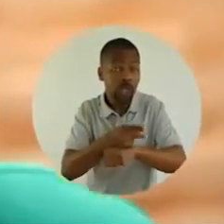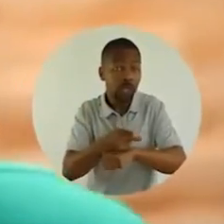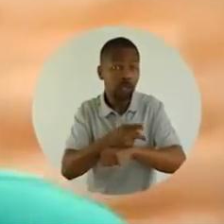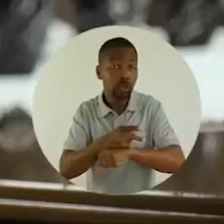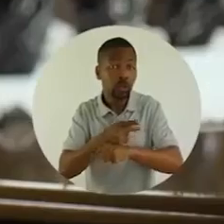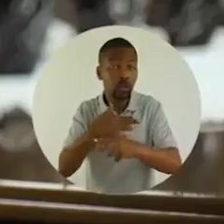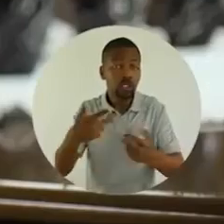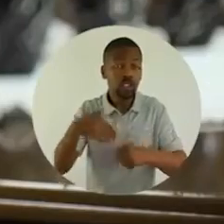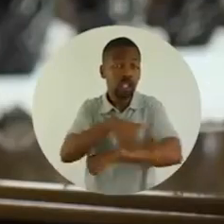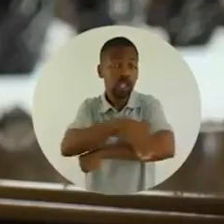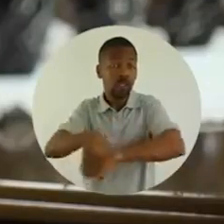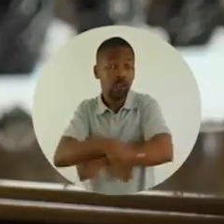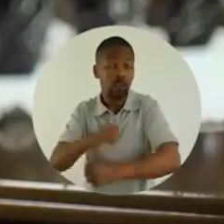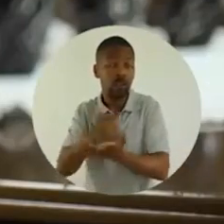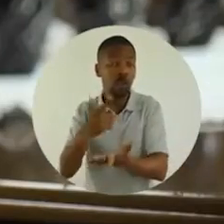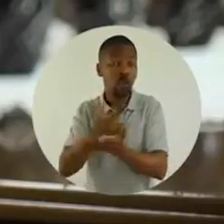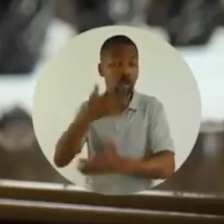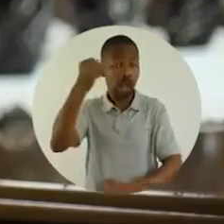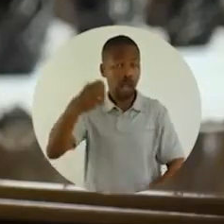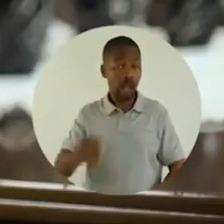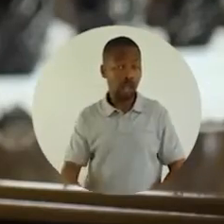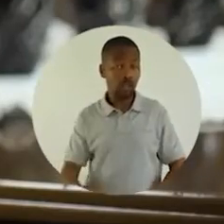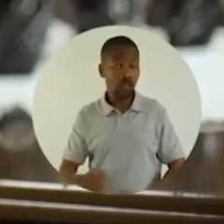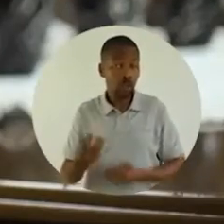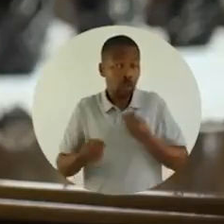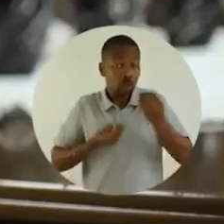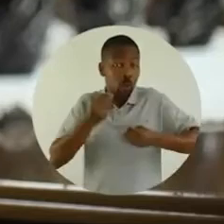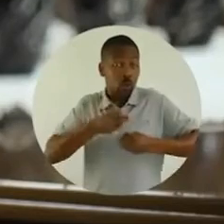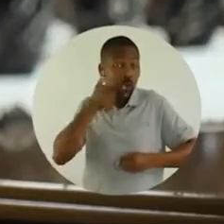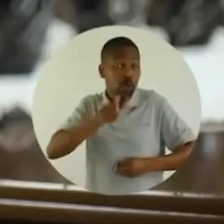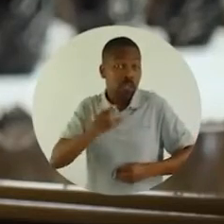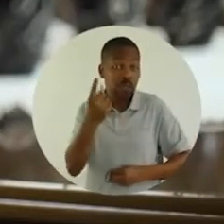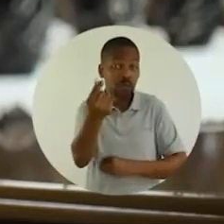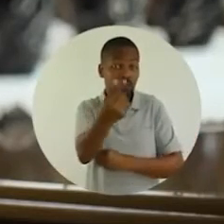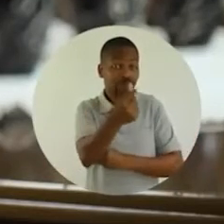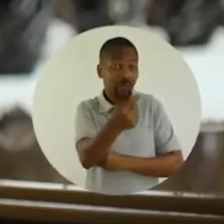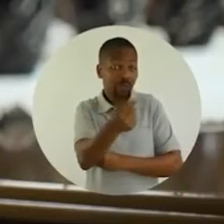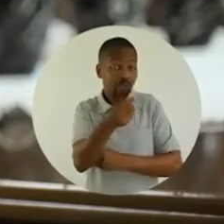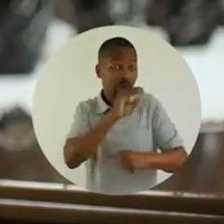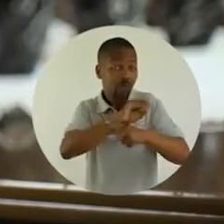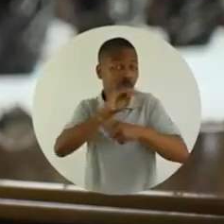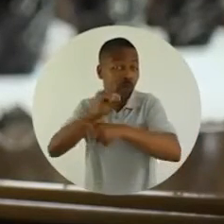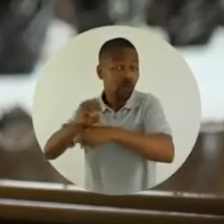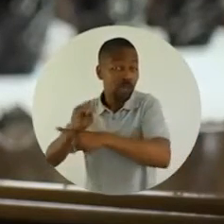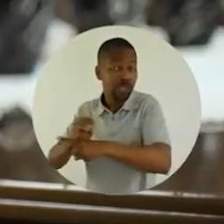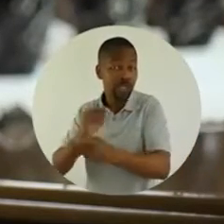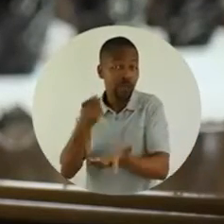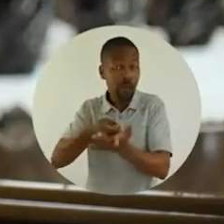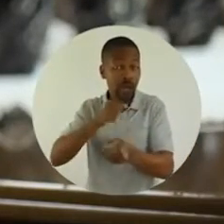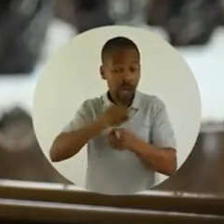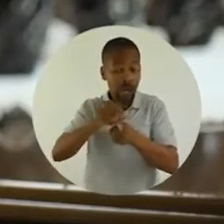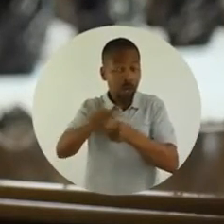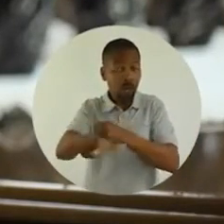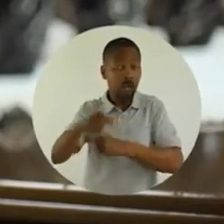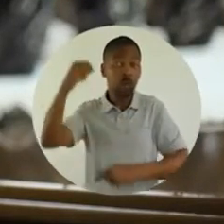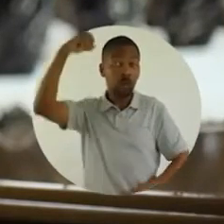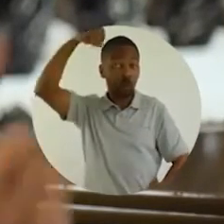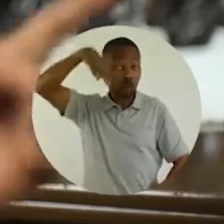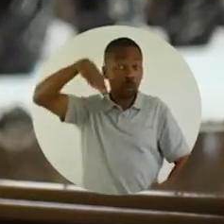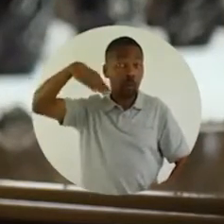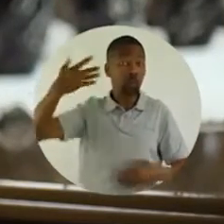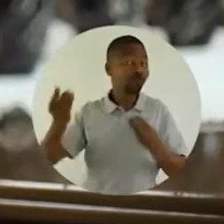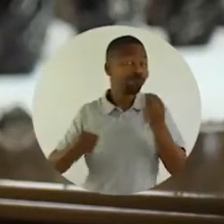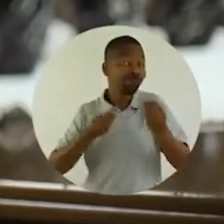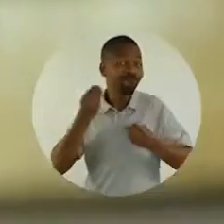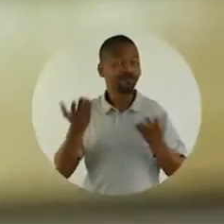para Desordem. Eu não tinha como arrumar dinheiro para eu botar comida, pagar aluguel, pagar luz para